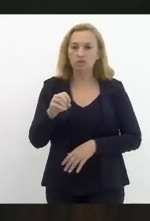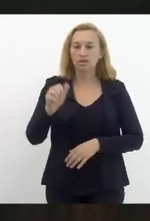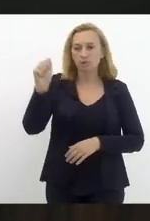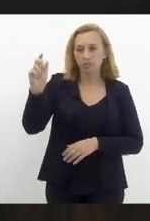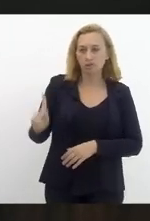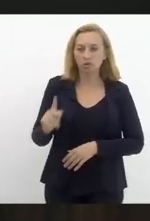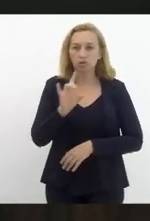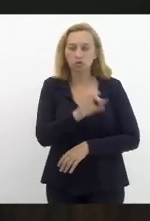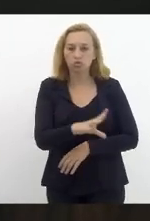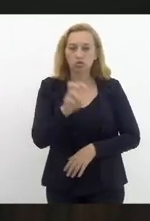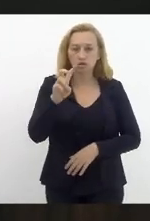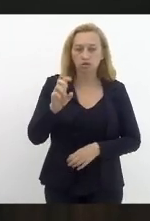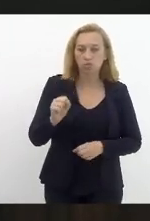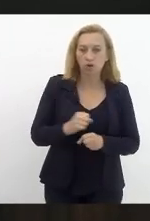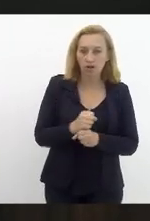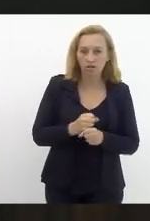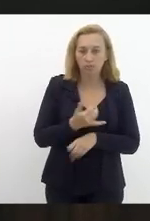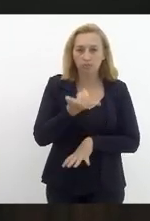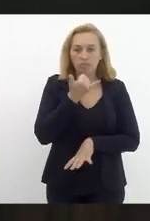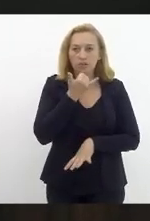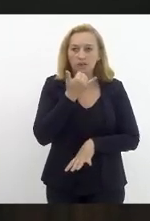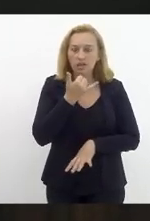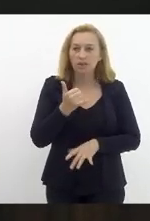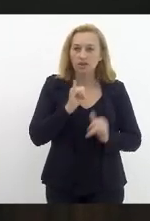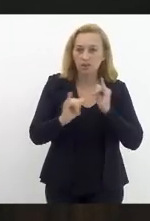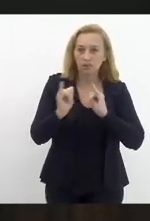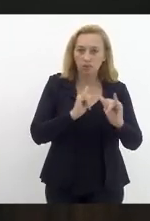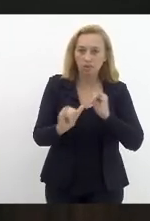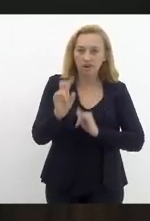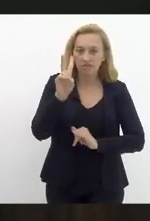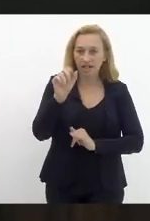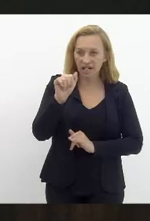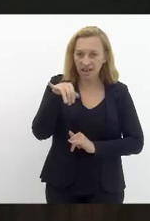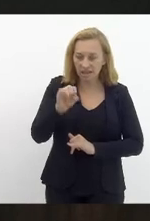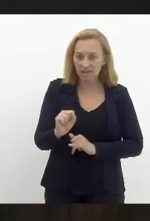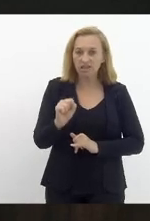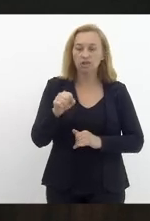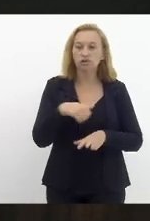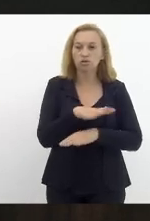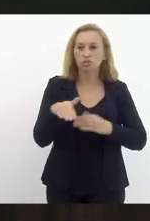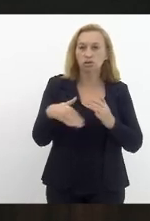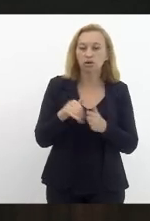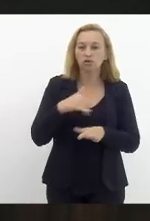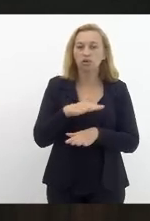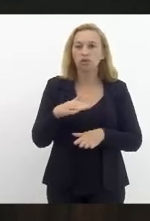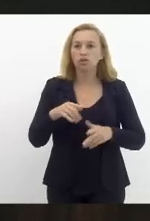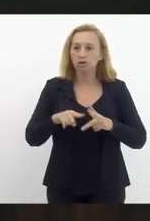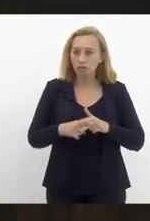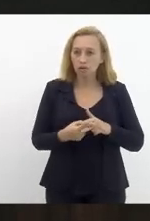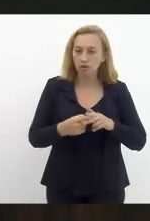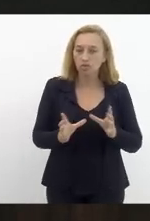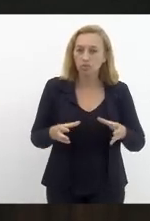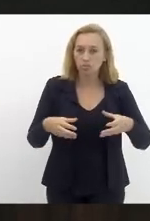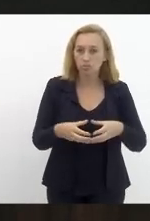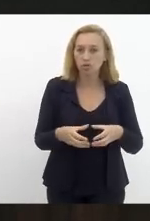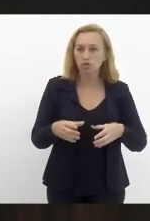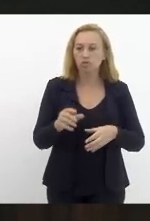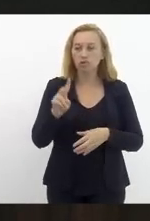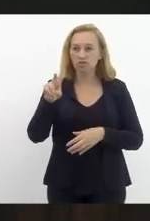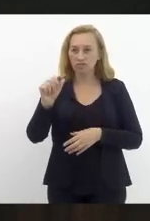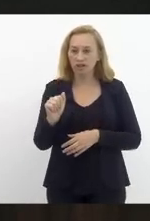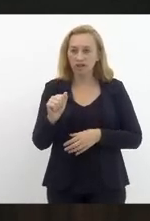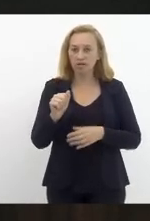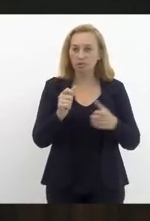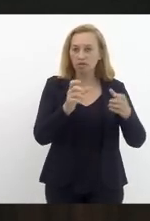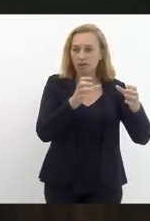se aposentaram nos últimos 5 anos. Informar a vacância total atualizada de todos os cargos da Polícia Civil do Estado do Rio de Janeiro, por